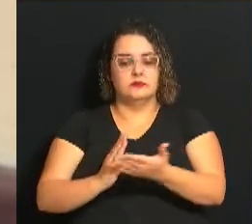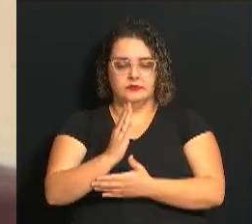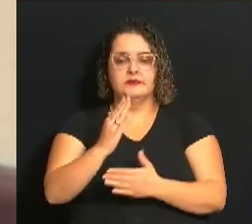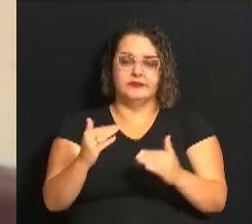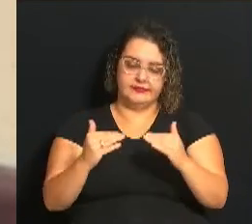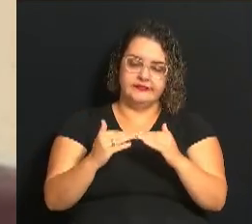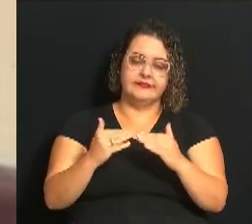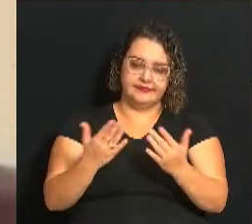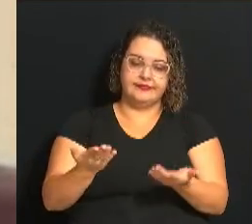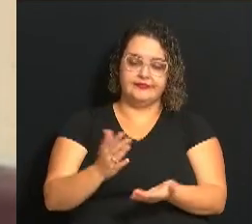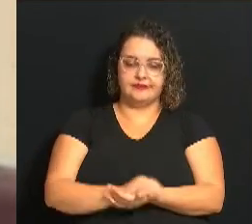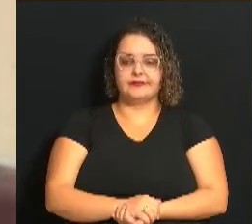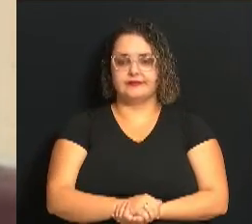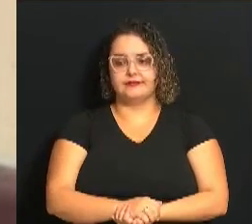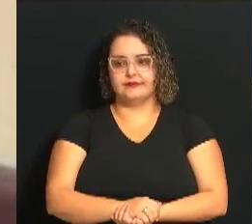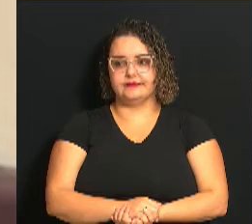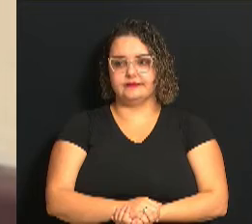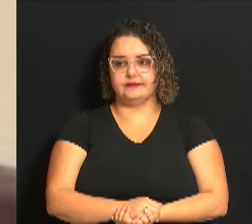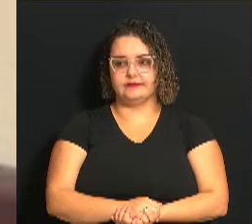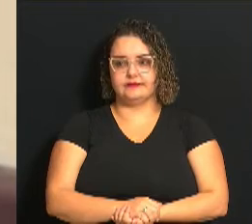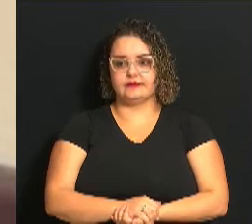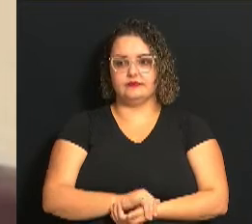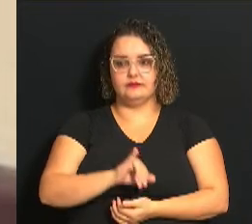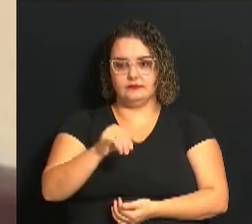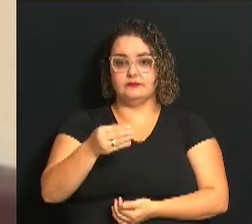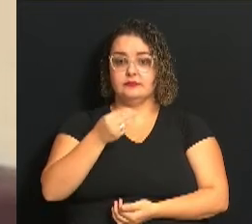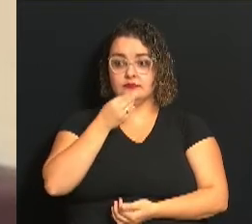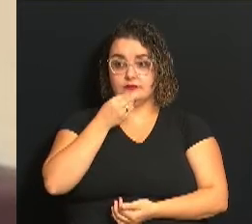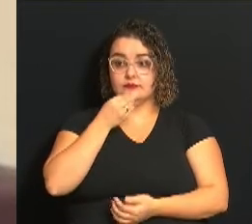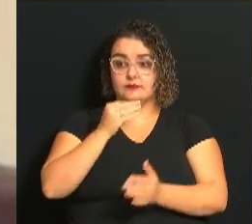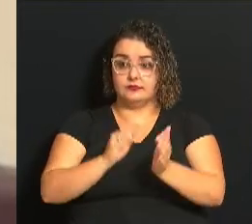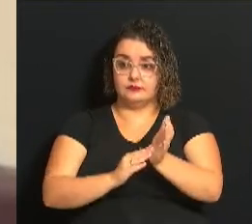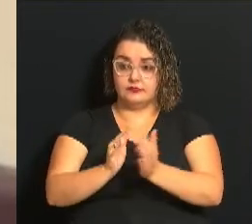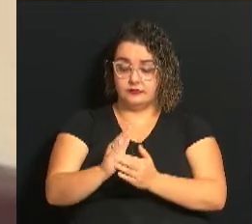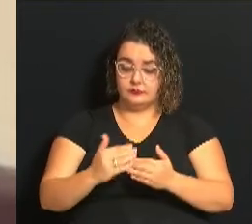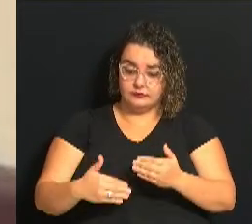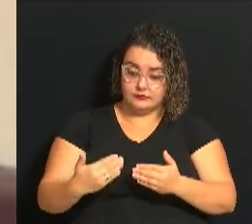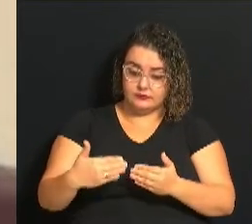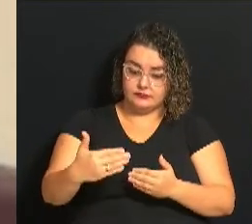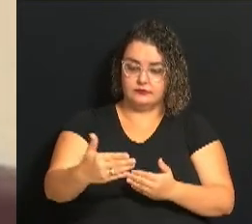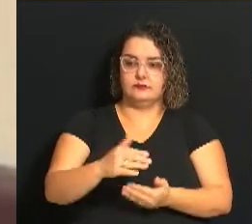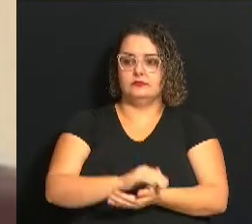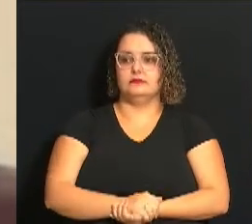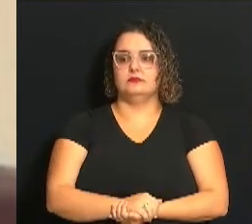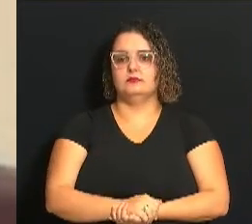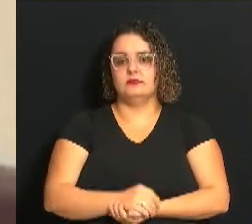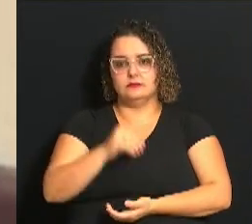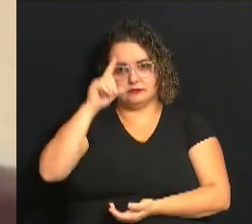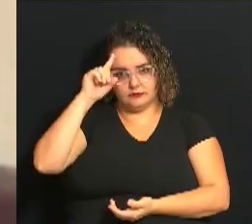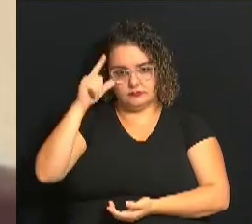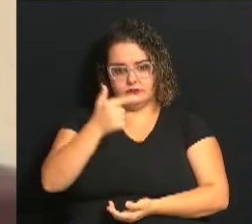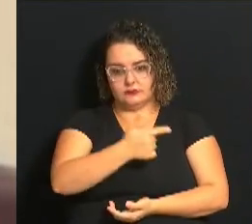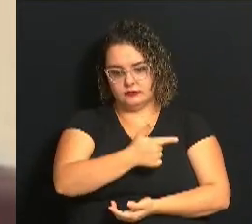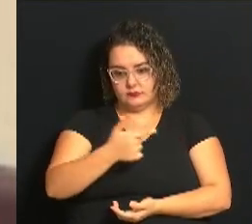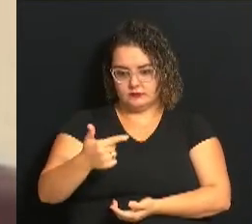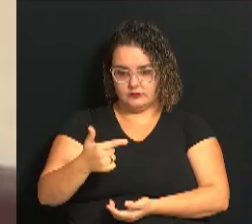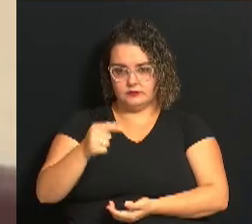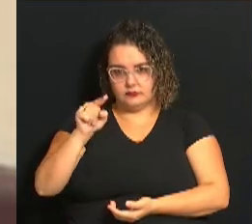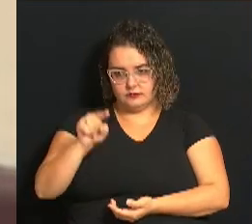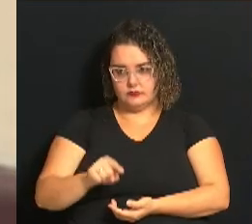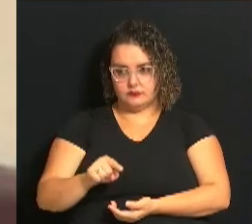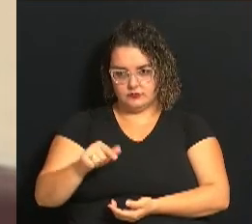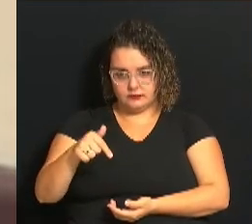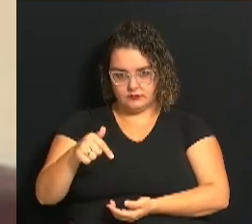inclusive para aproveitar aí o concurso que está em andamento, que vence aí no dia 22/7. Então, essa